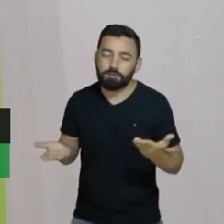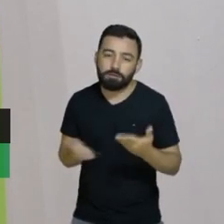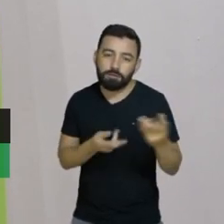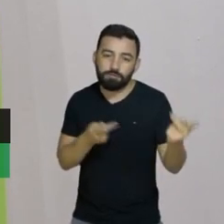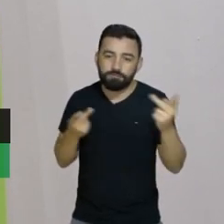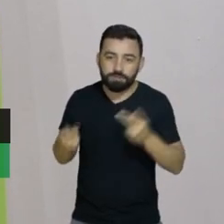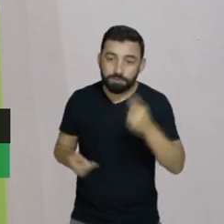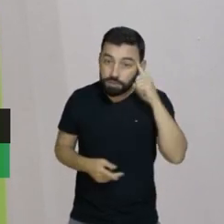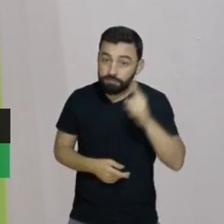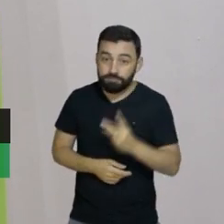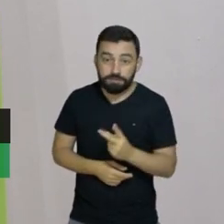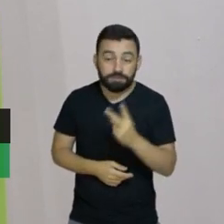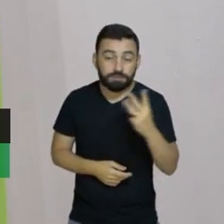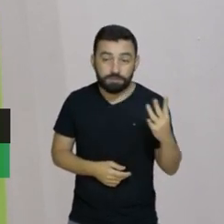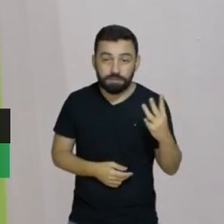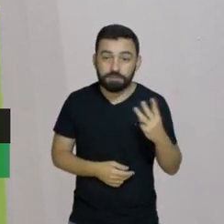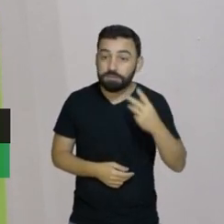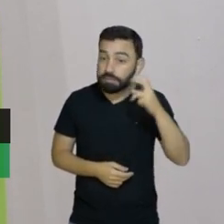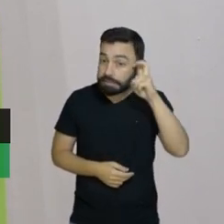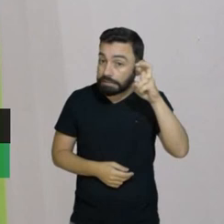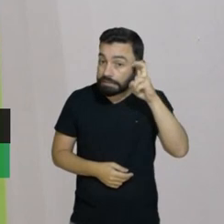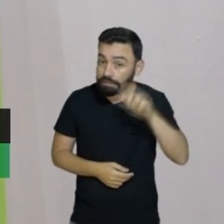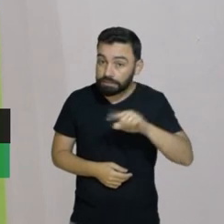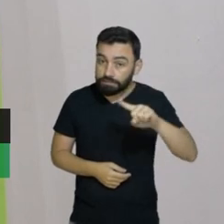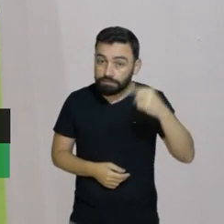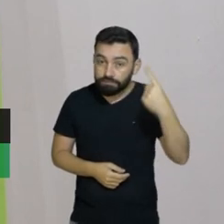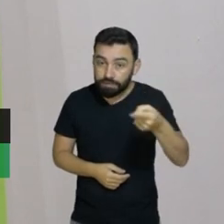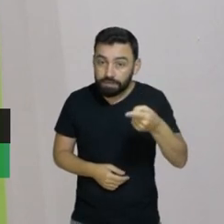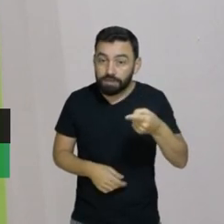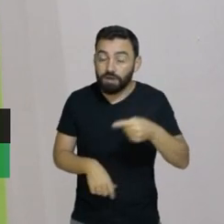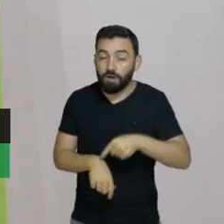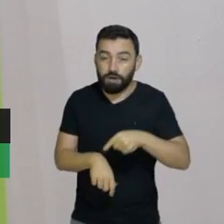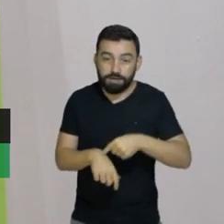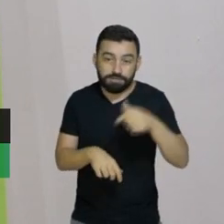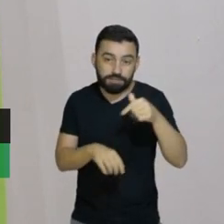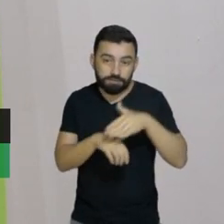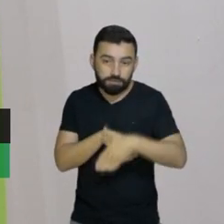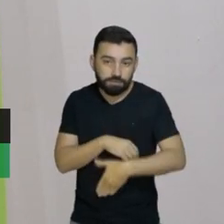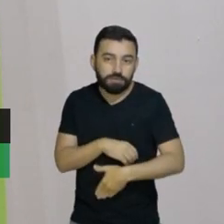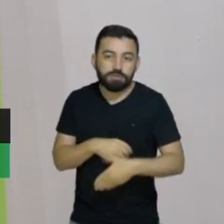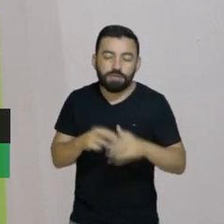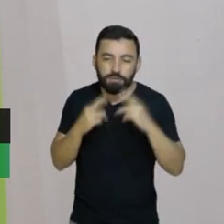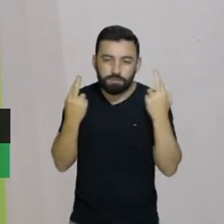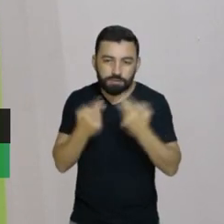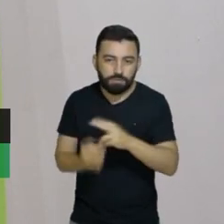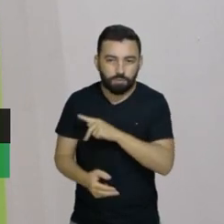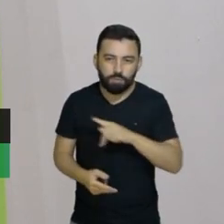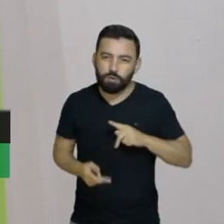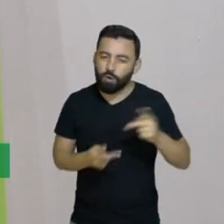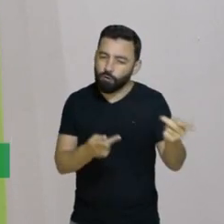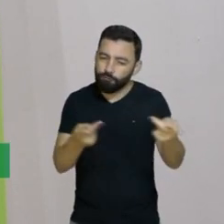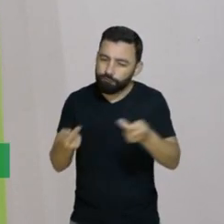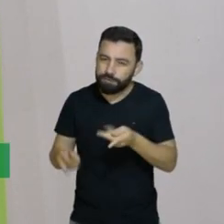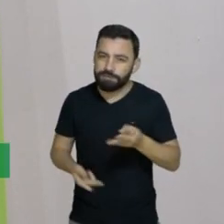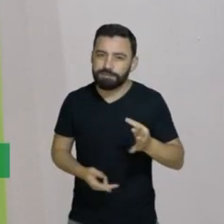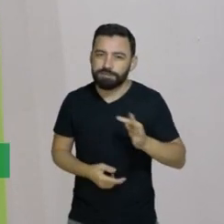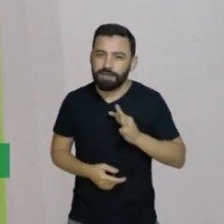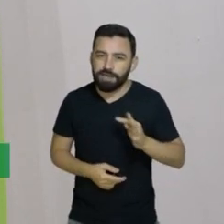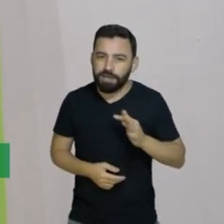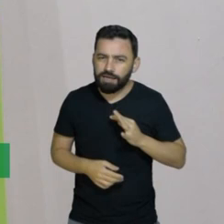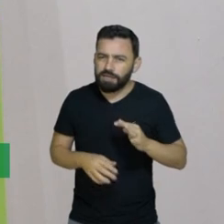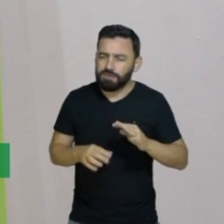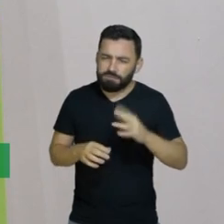dia 23, quinta-feira que vem, às 19 horas, a nossa audiência pública. Estamos convidando técnicos,